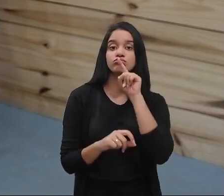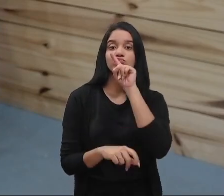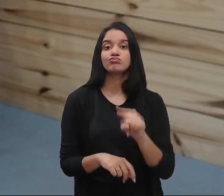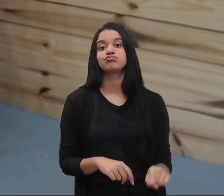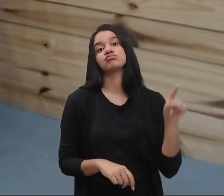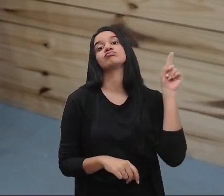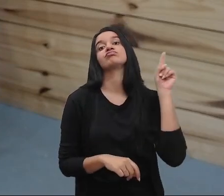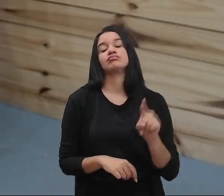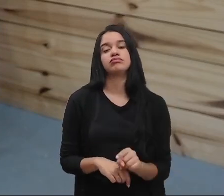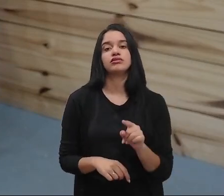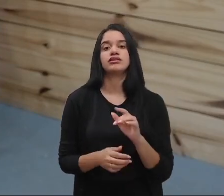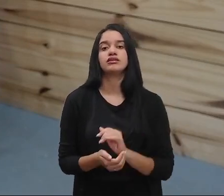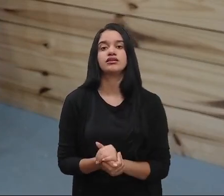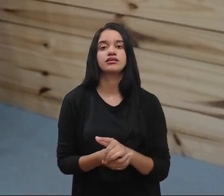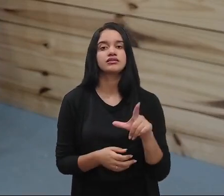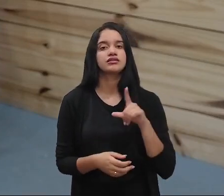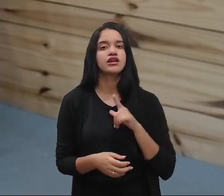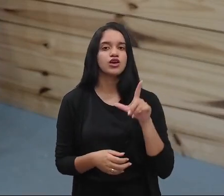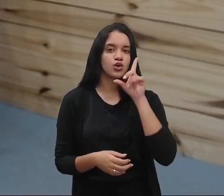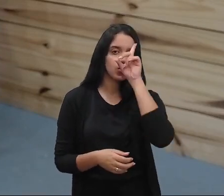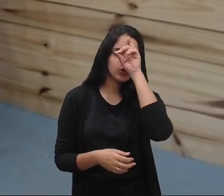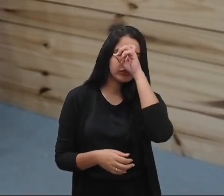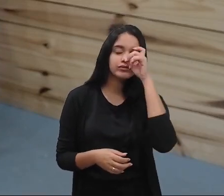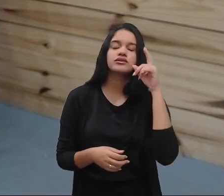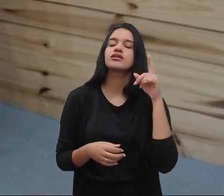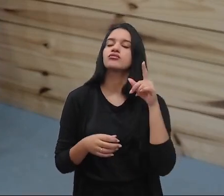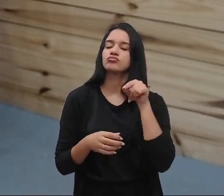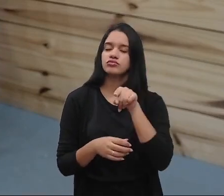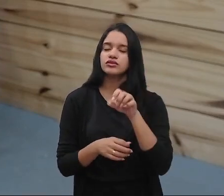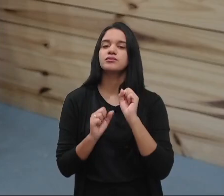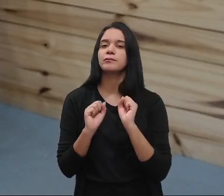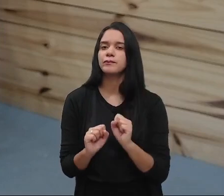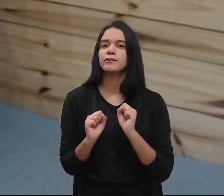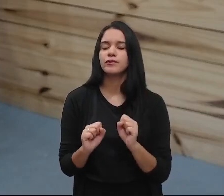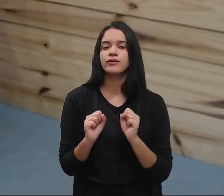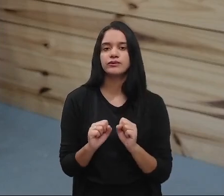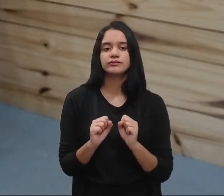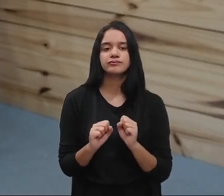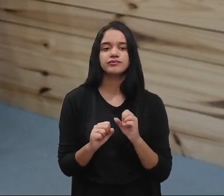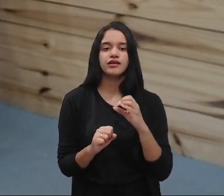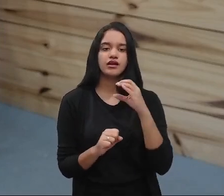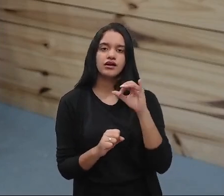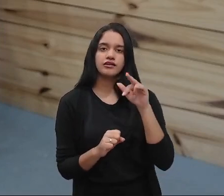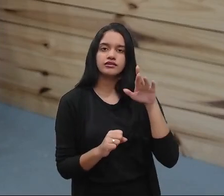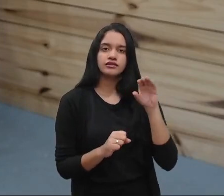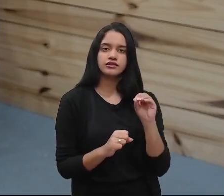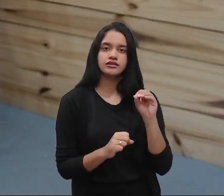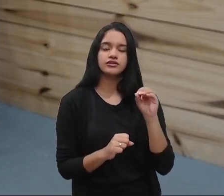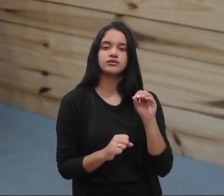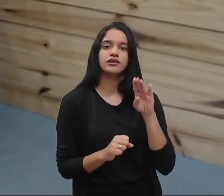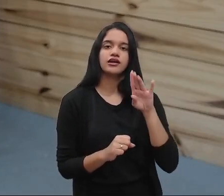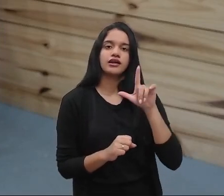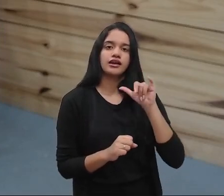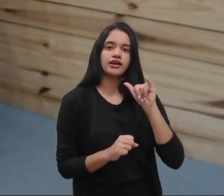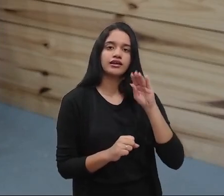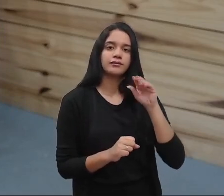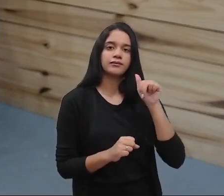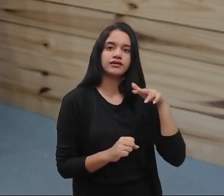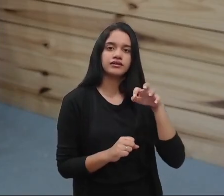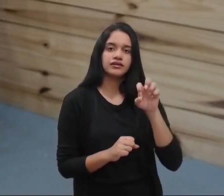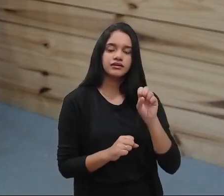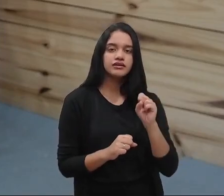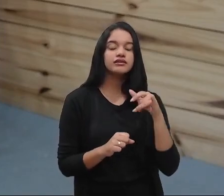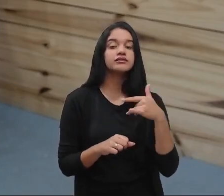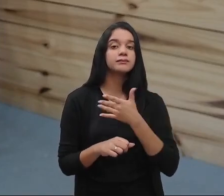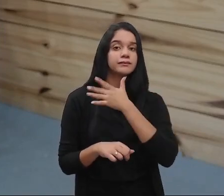discriminação. Tem um hospital aqui, é um case, está também na internet, vocês podem ver, o Hospital Sírio-Libanês. Ele está fazendo um piloto para contratar pessoas